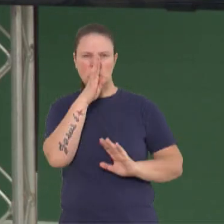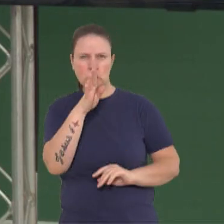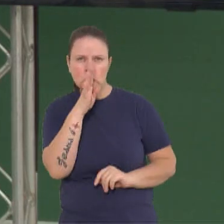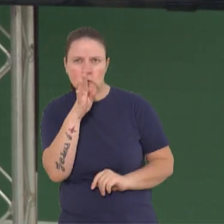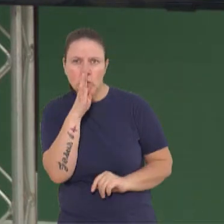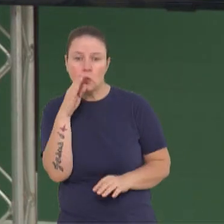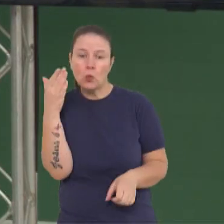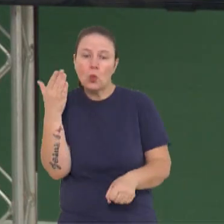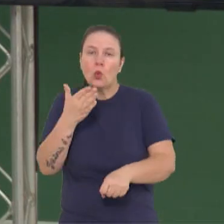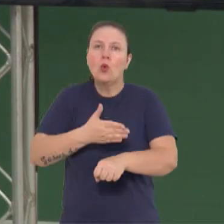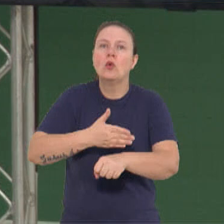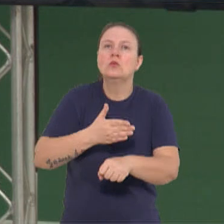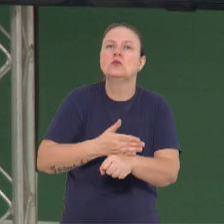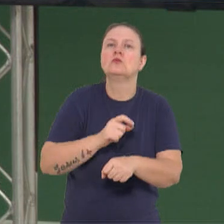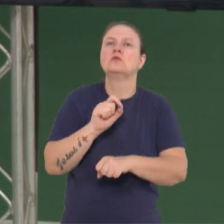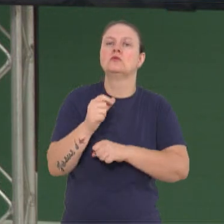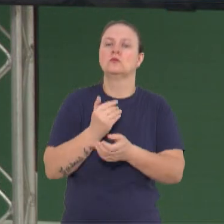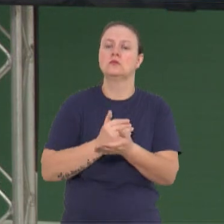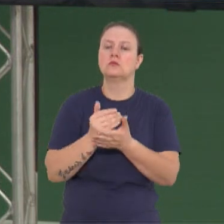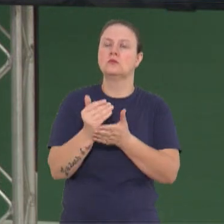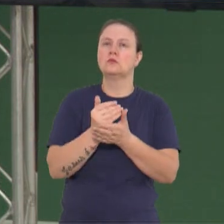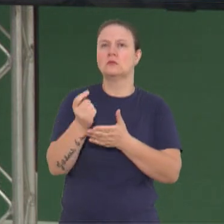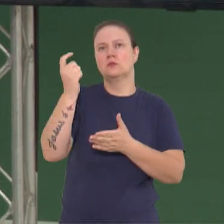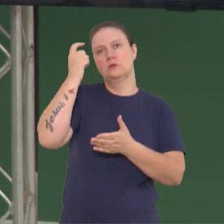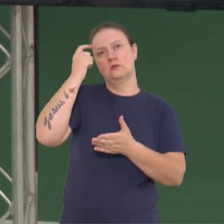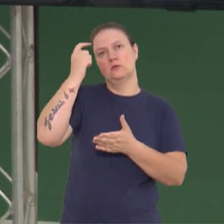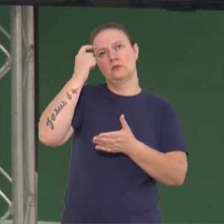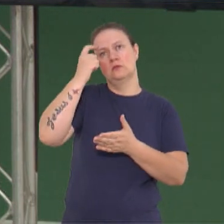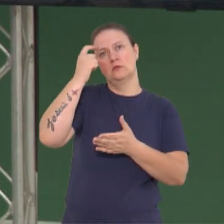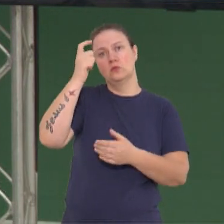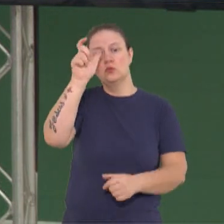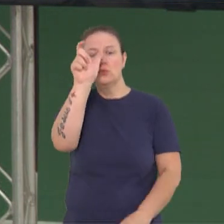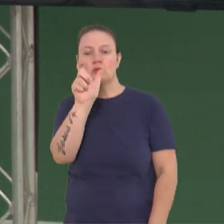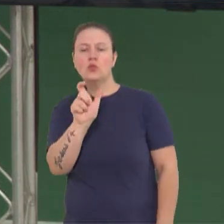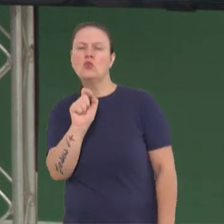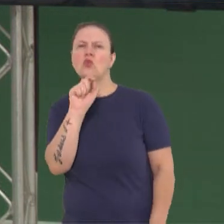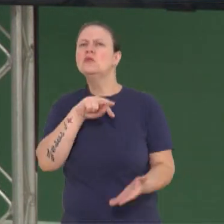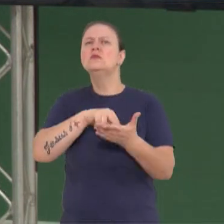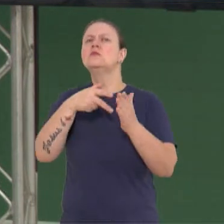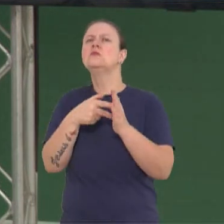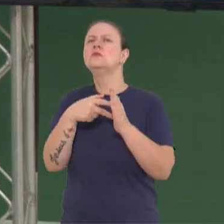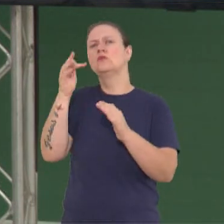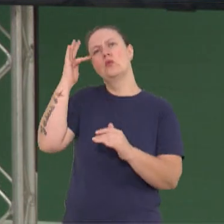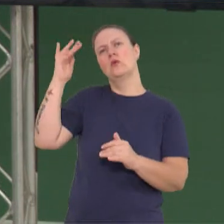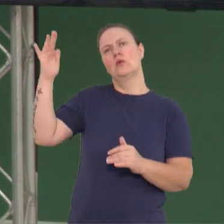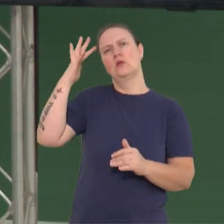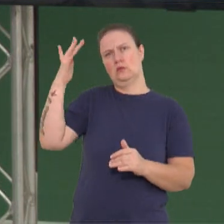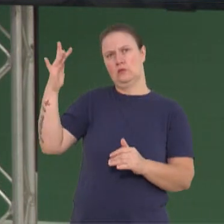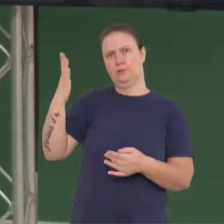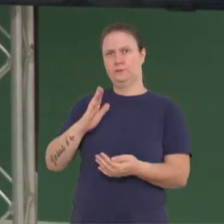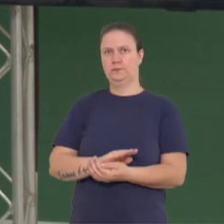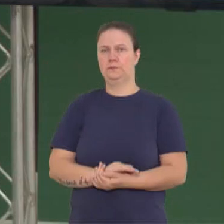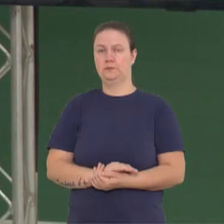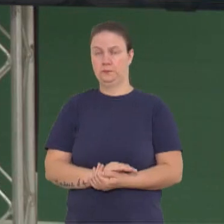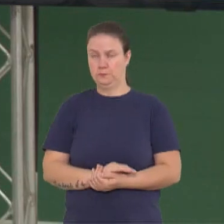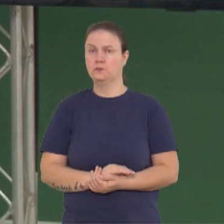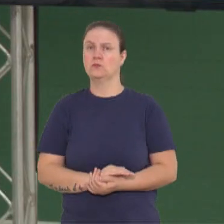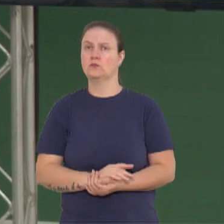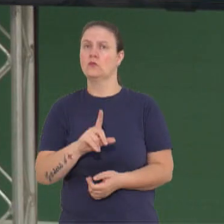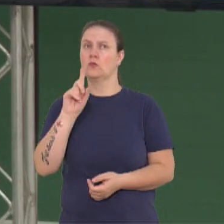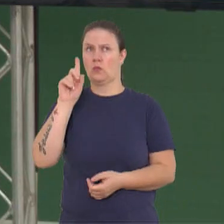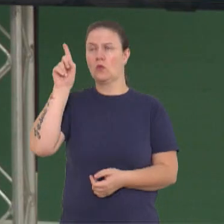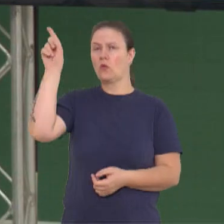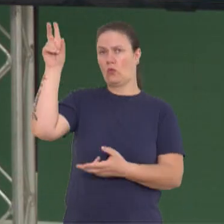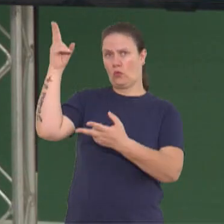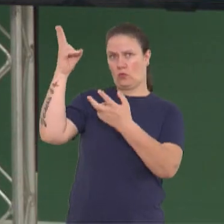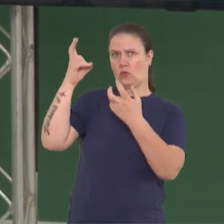a partir do que ele pensa ser a filosofia. Vejam, o Hegel em particular, que lida